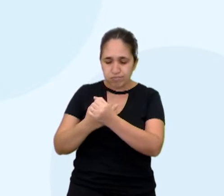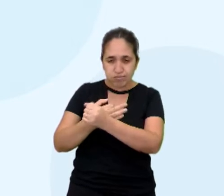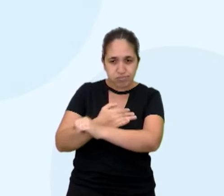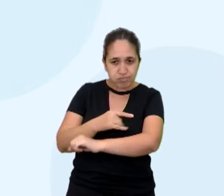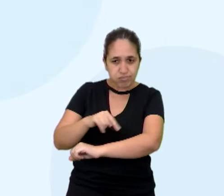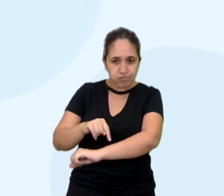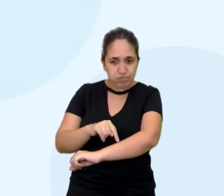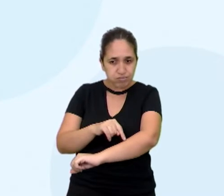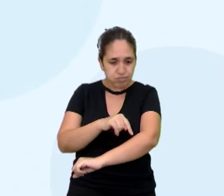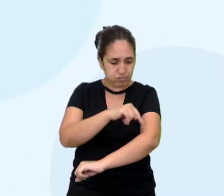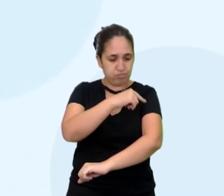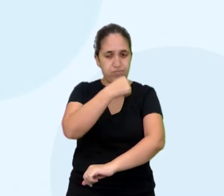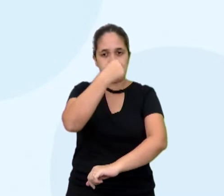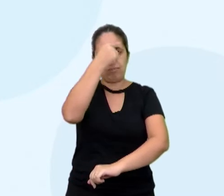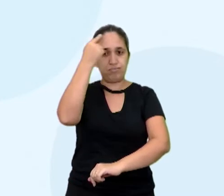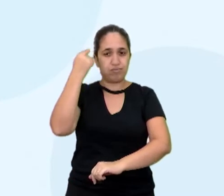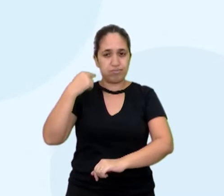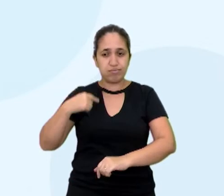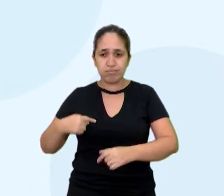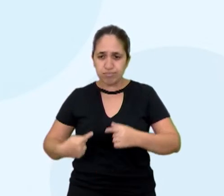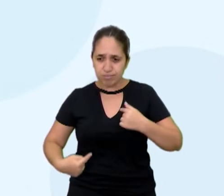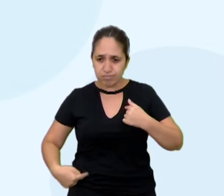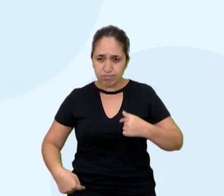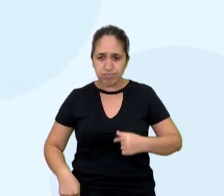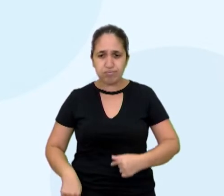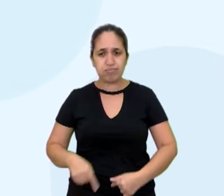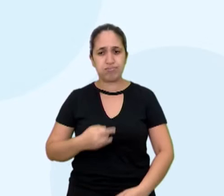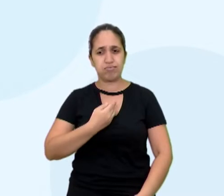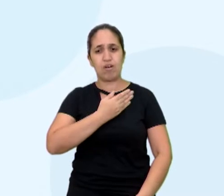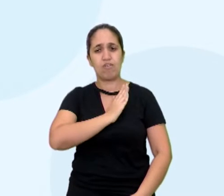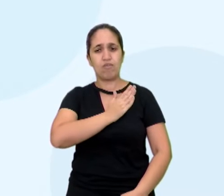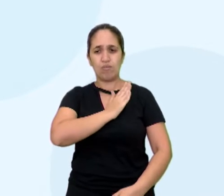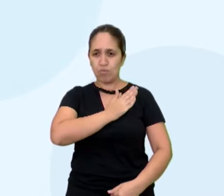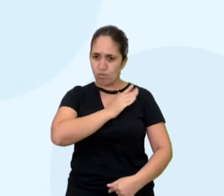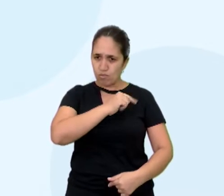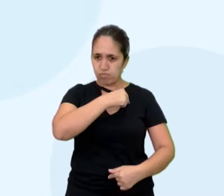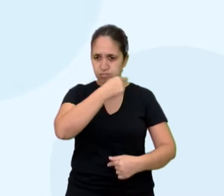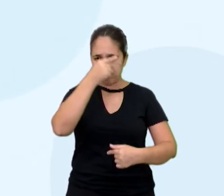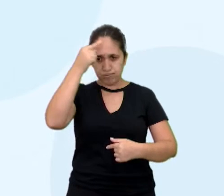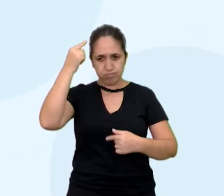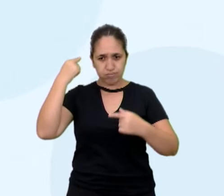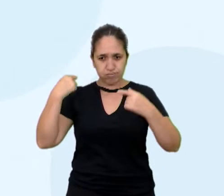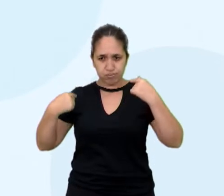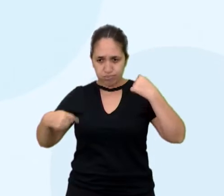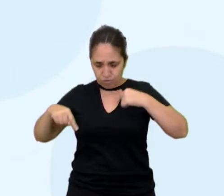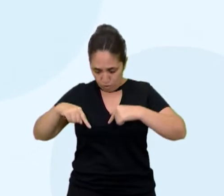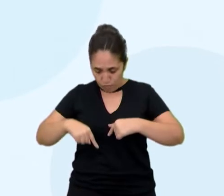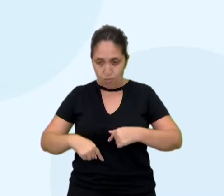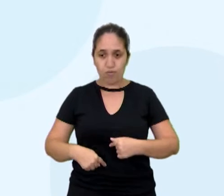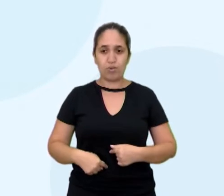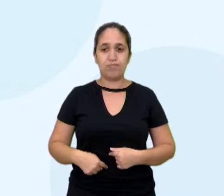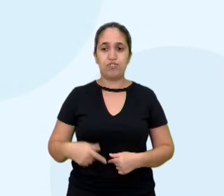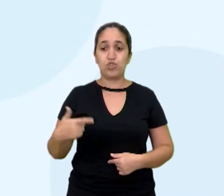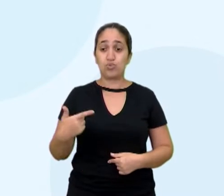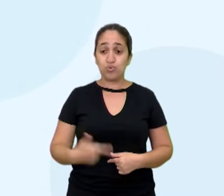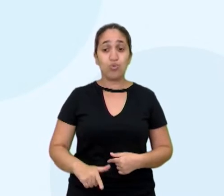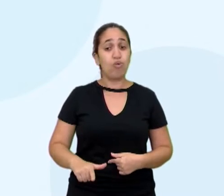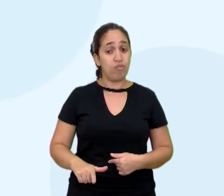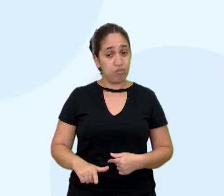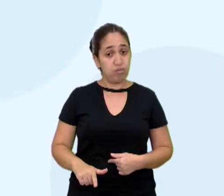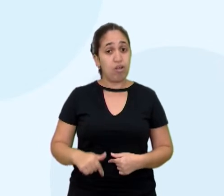sanguínea, percorre então todo o nosso corpo, passa pelo coração e volta então para o estômago, onde